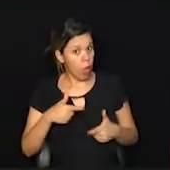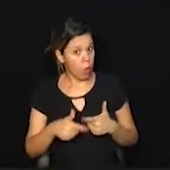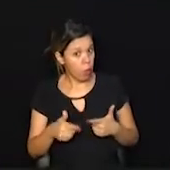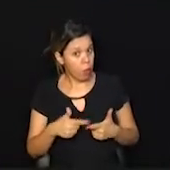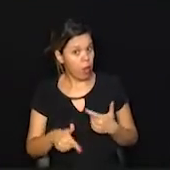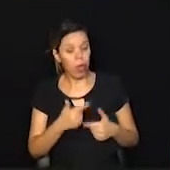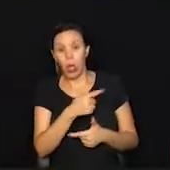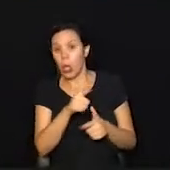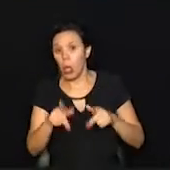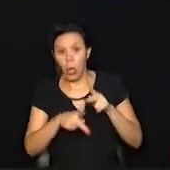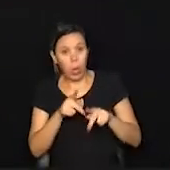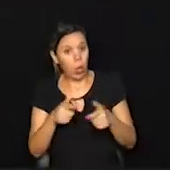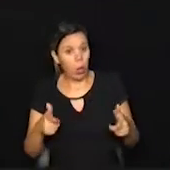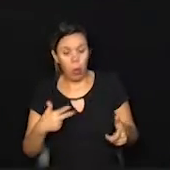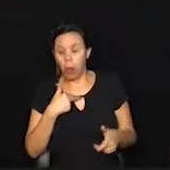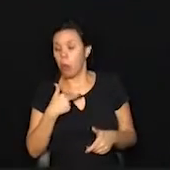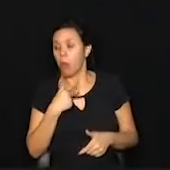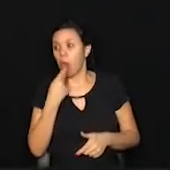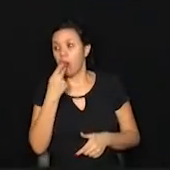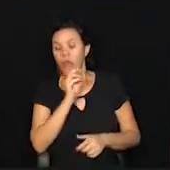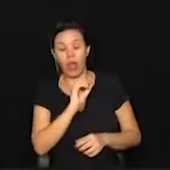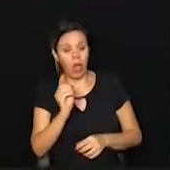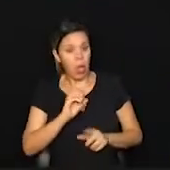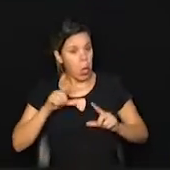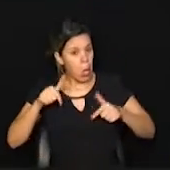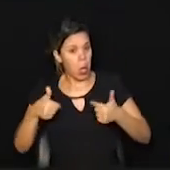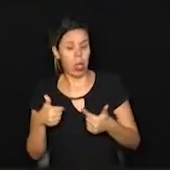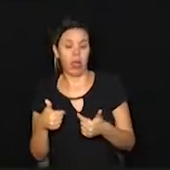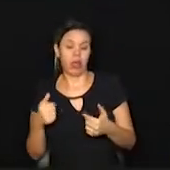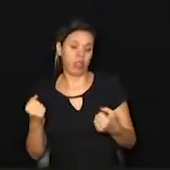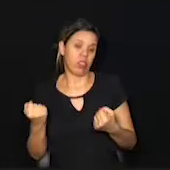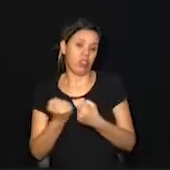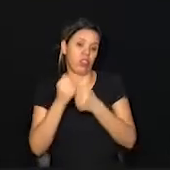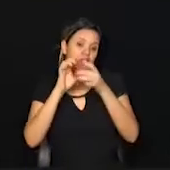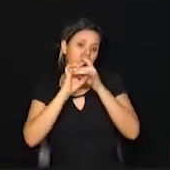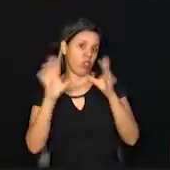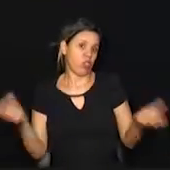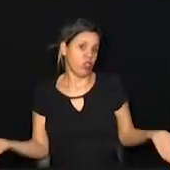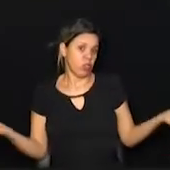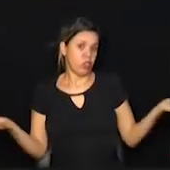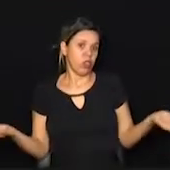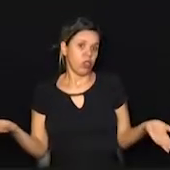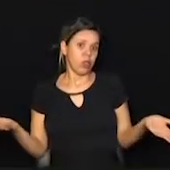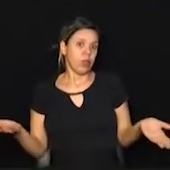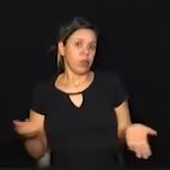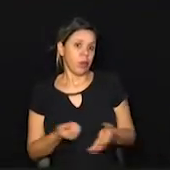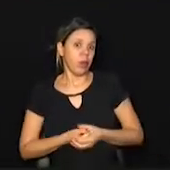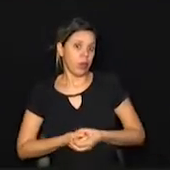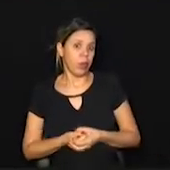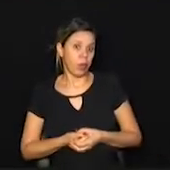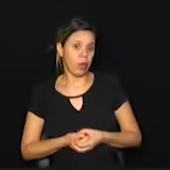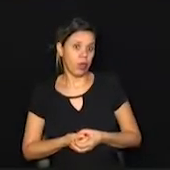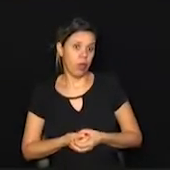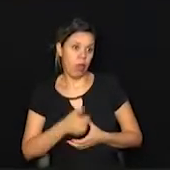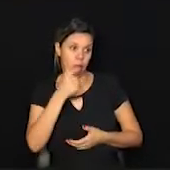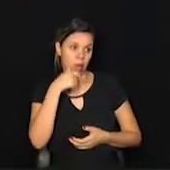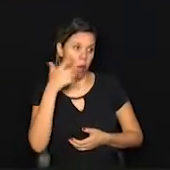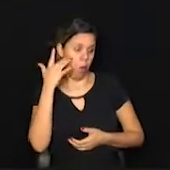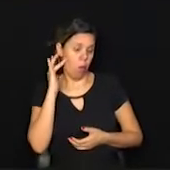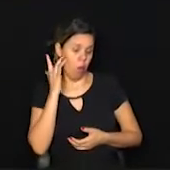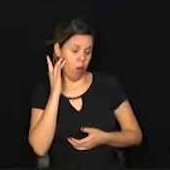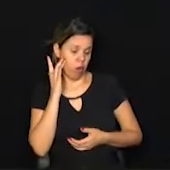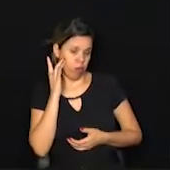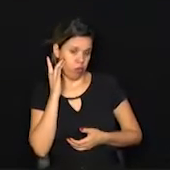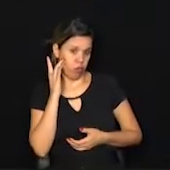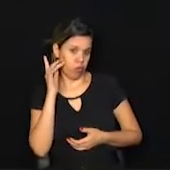e quem não tem apoio do povo não pode falar que tá agindo em nome da democracia e então assim é esse para mim esse é um